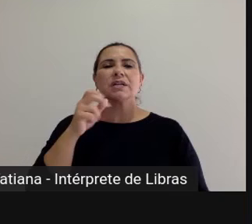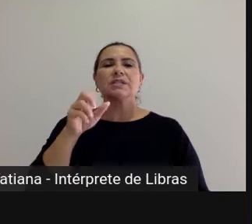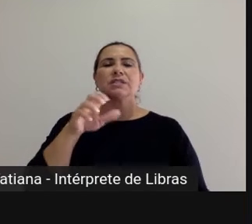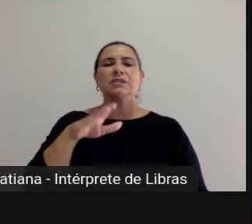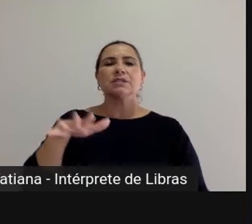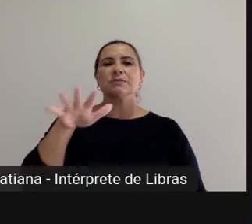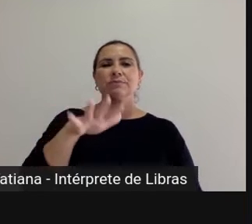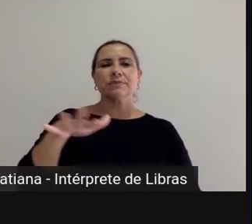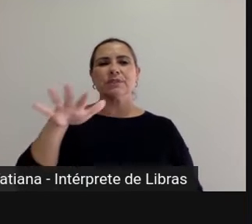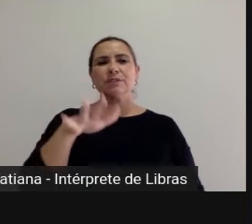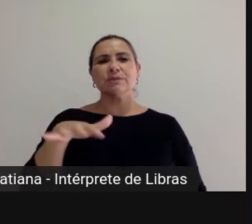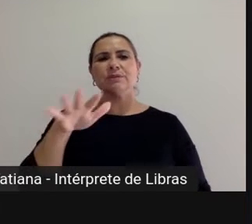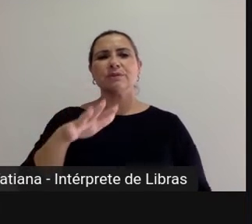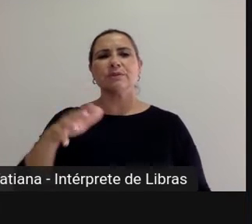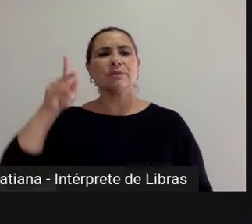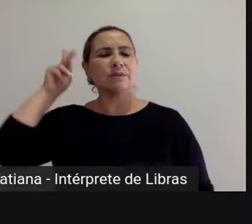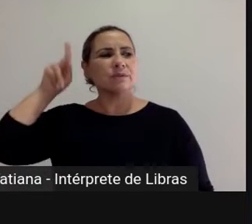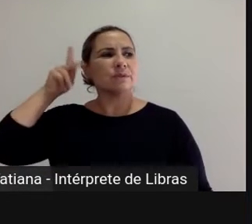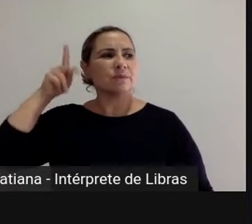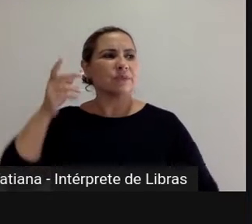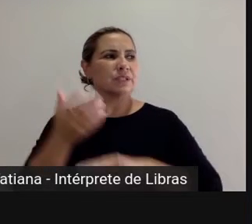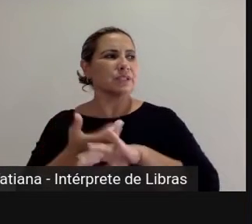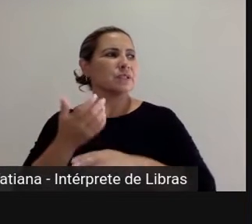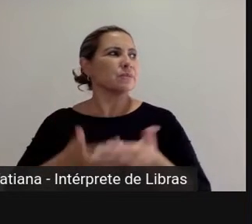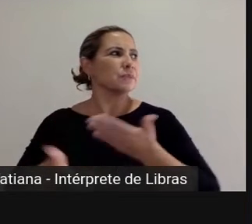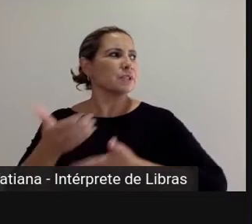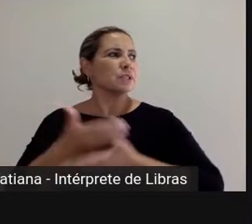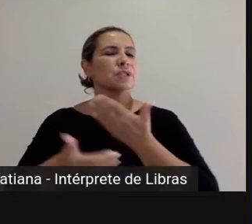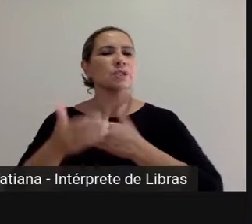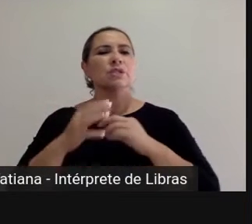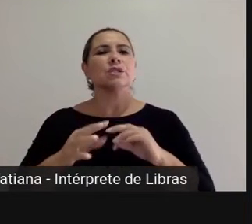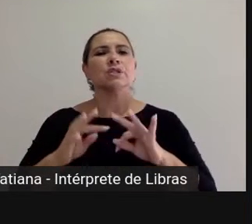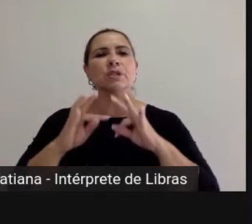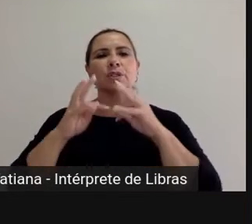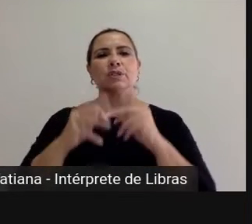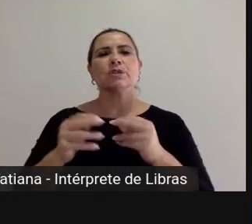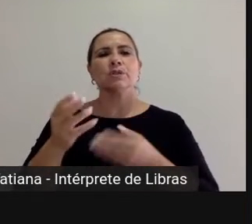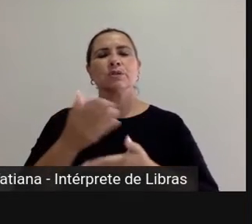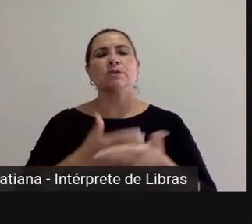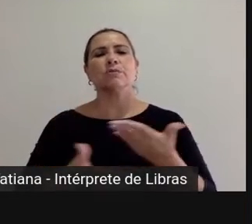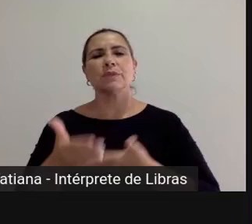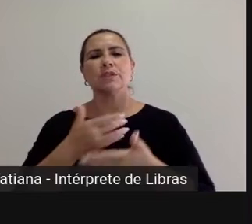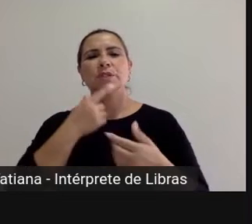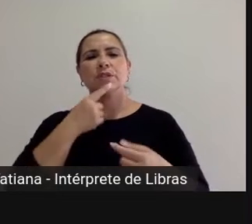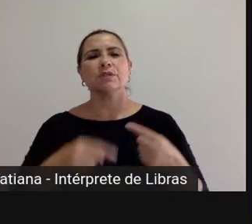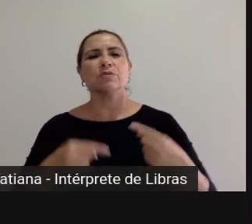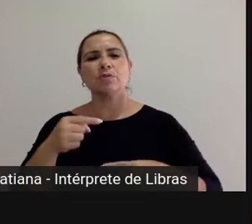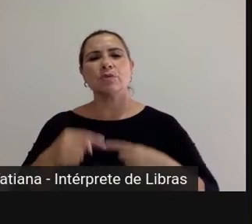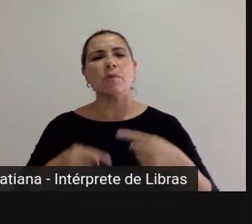parlamento, que, claro, também é uma fala que reproduz, né, toda a miríade de debates de